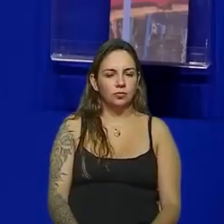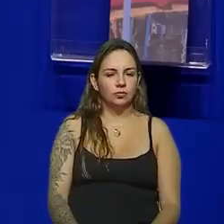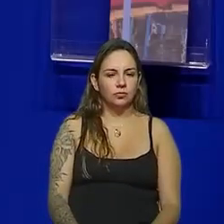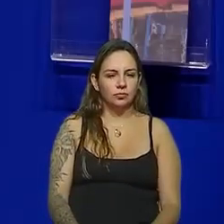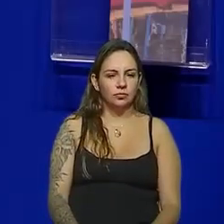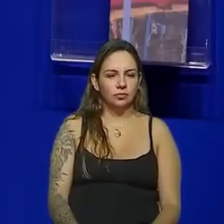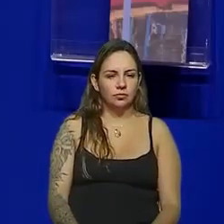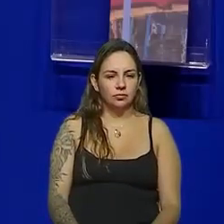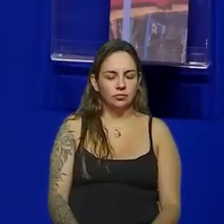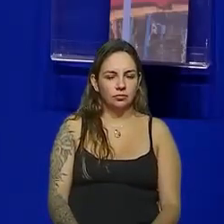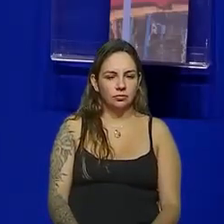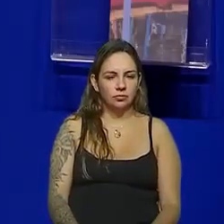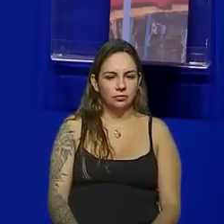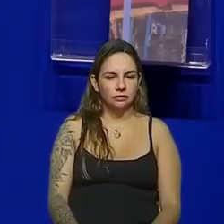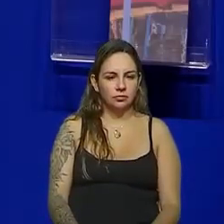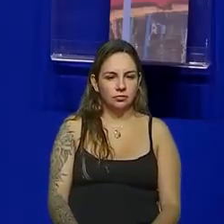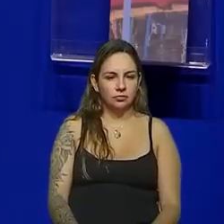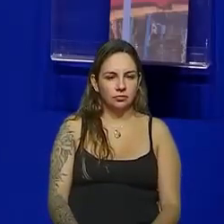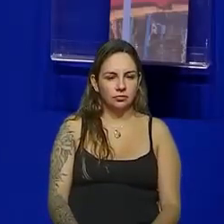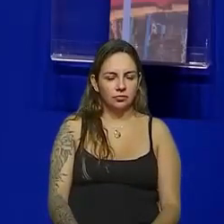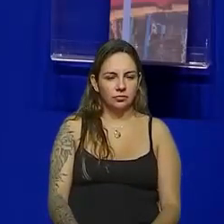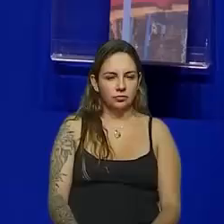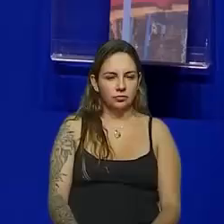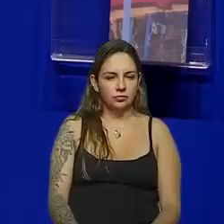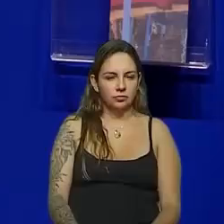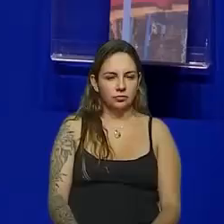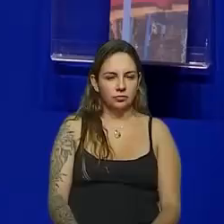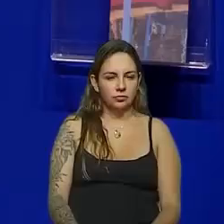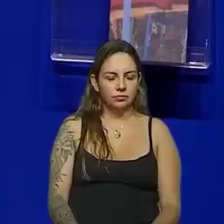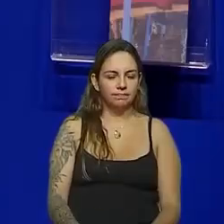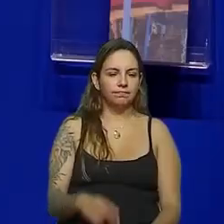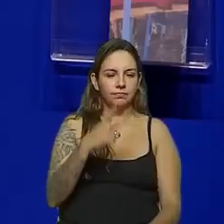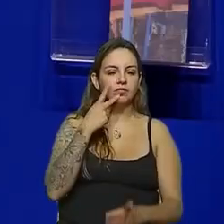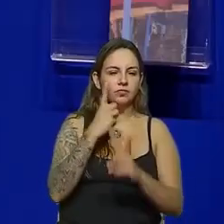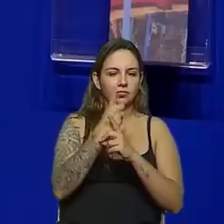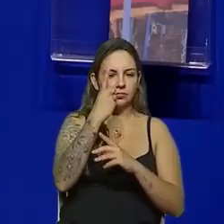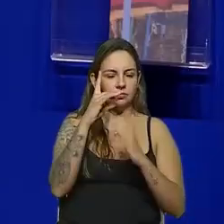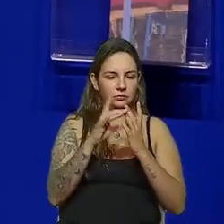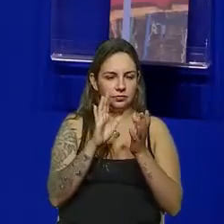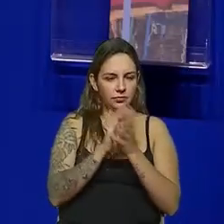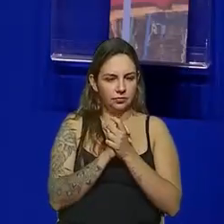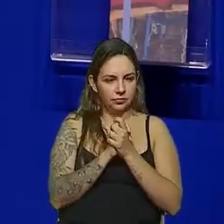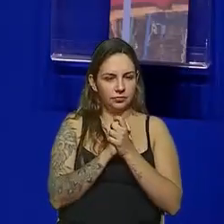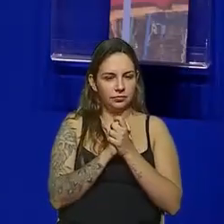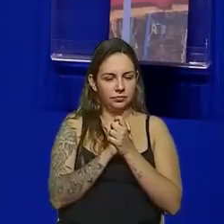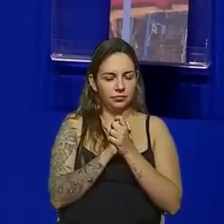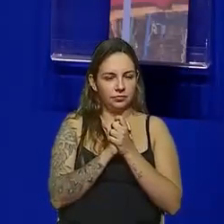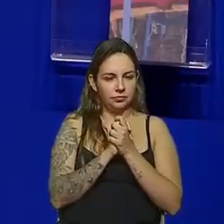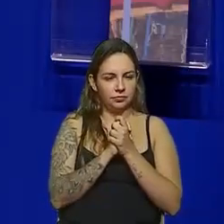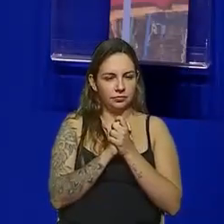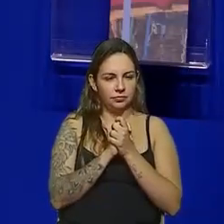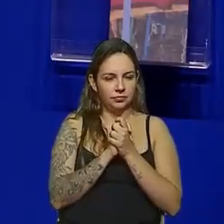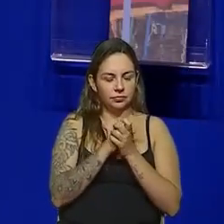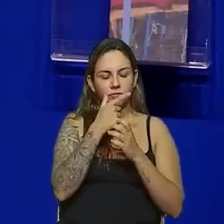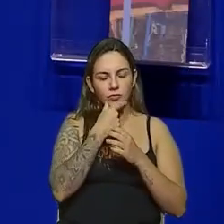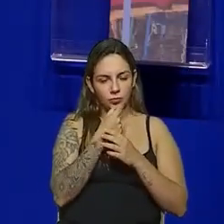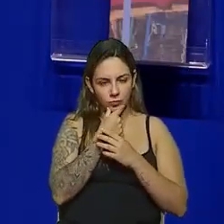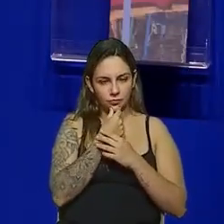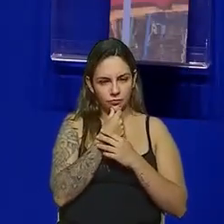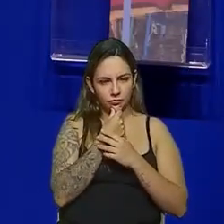e nós nos reunimos e aí ela tinha descoberto que o marido dela, ali um